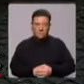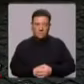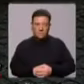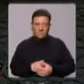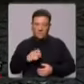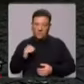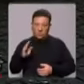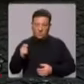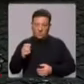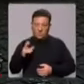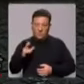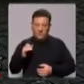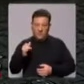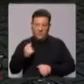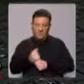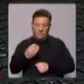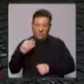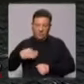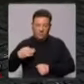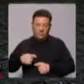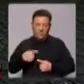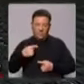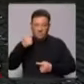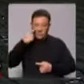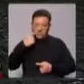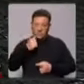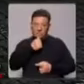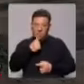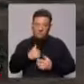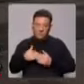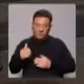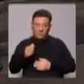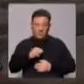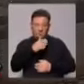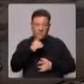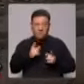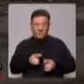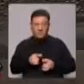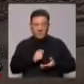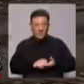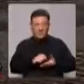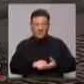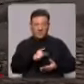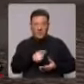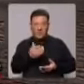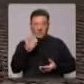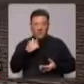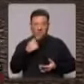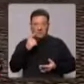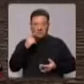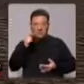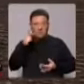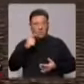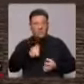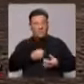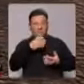Jorge Queiroz trabalha muito, todos os dias. Tem uma história de superação para contar que começa a ser escrita ainda o sol se está a espreguiçar.